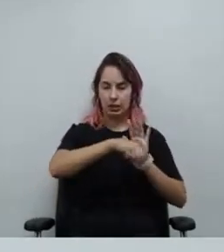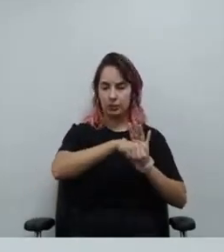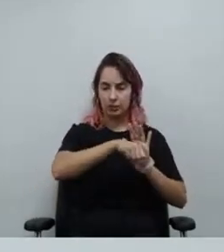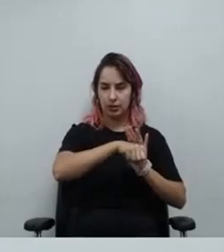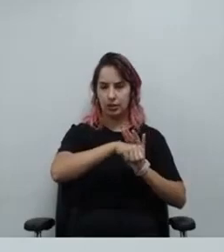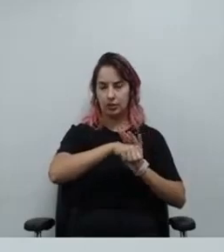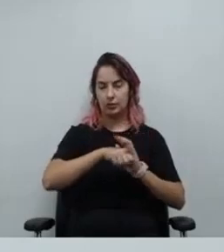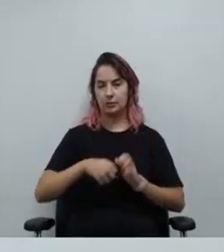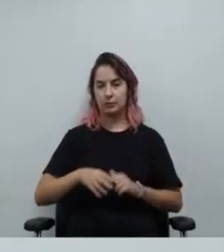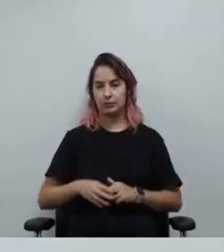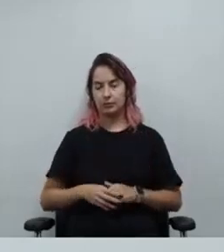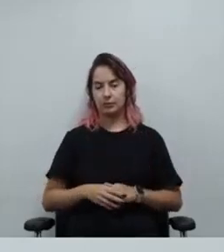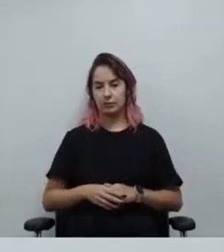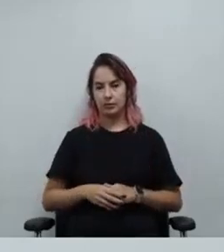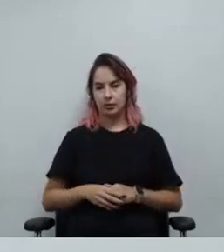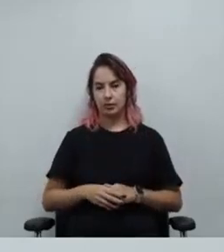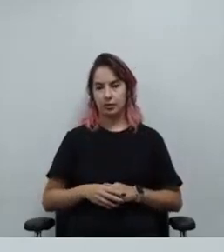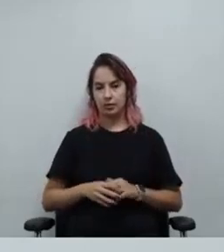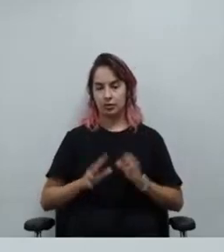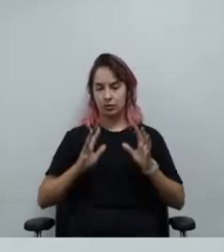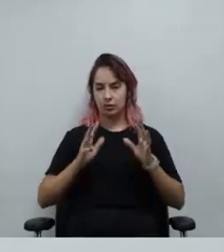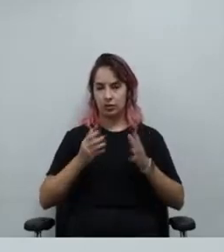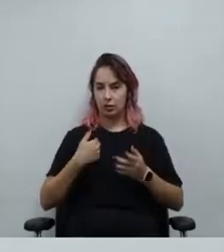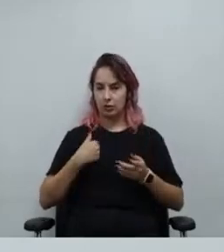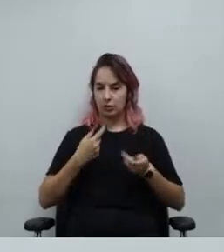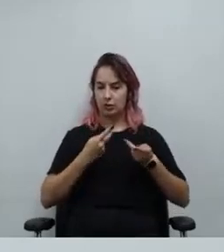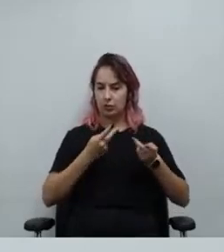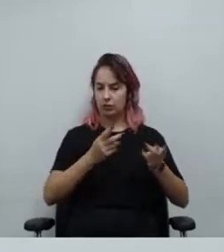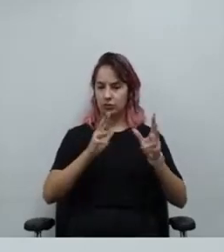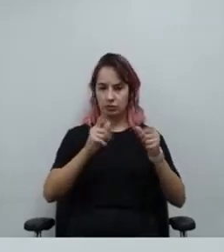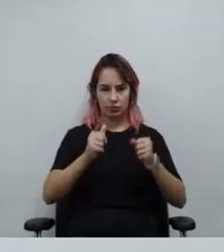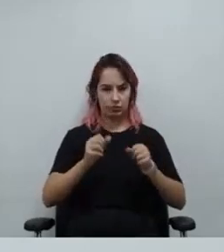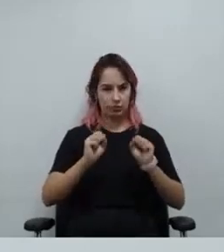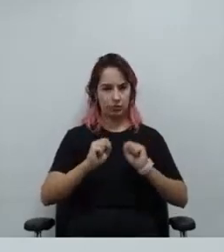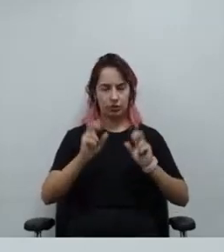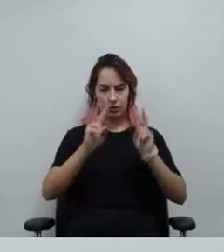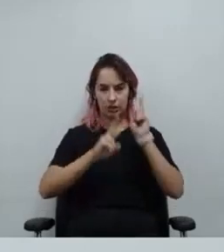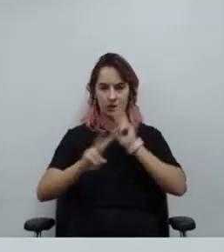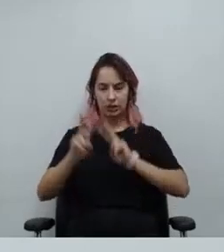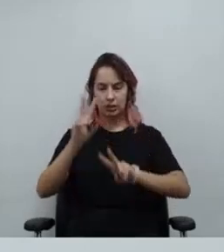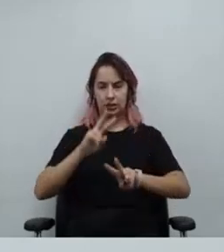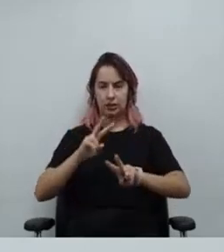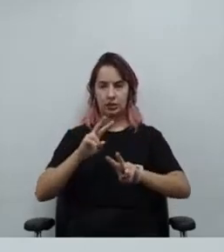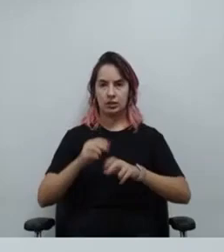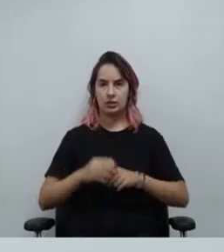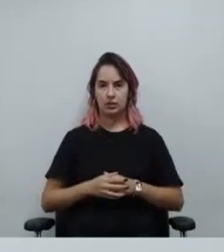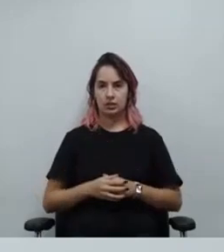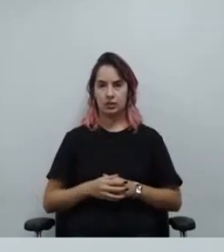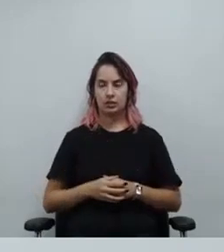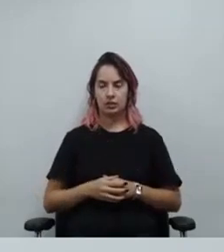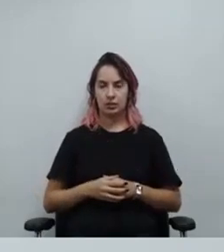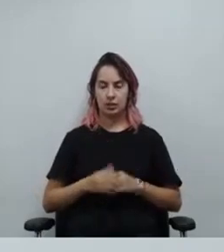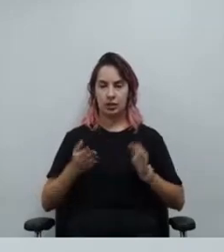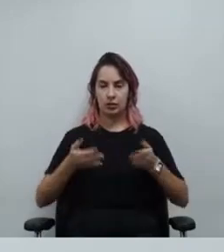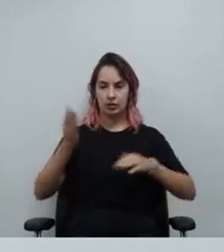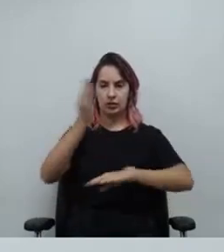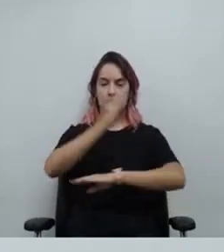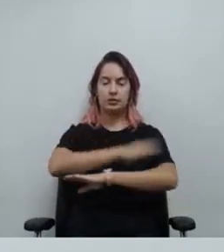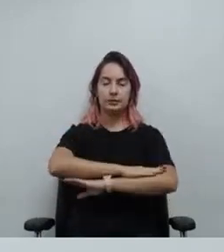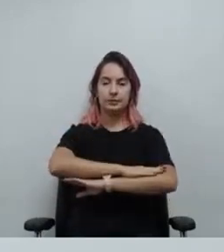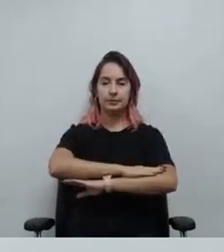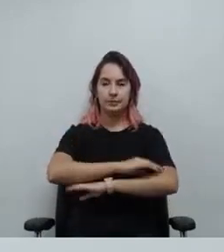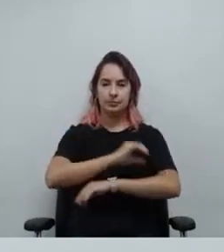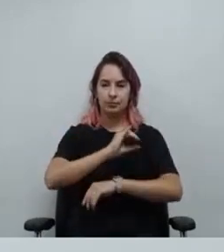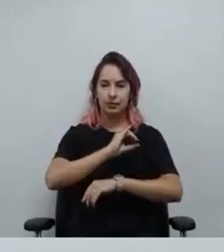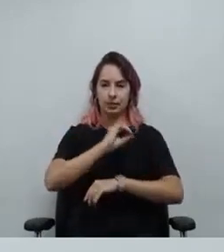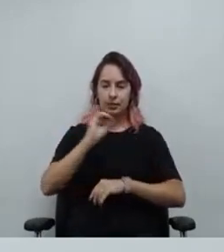criminal, e convido todos a analisarem os dados do anuário, que estarão disponíveis a partir da tarde de hoje. Se